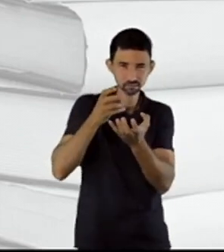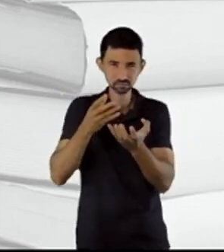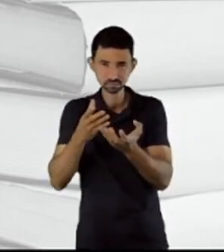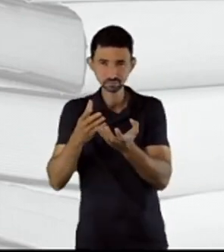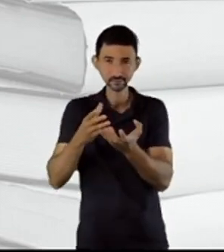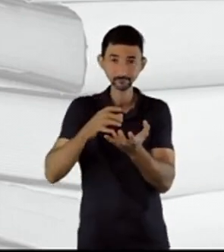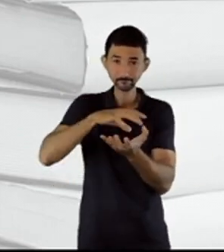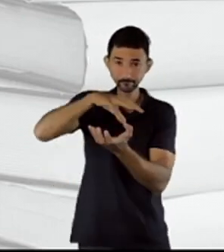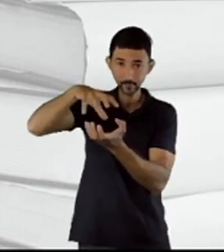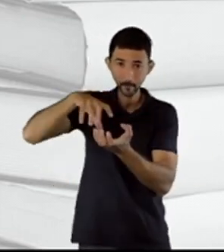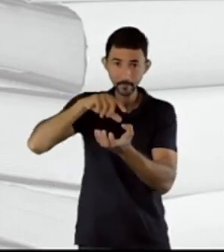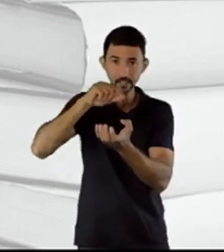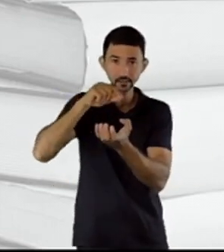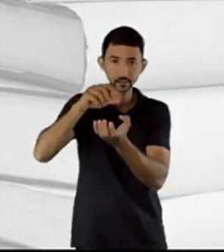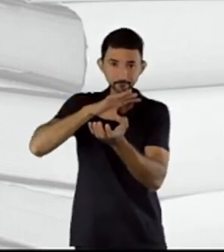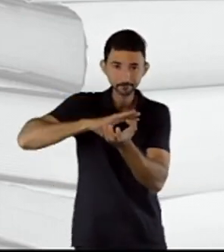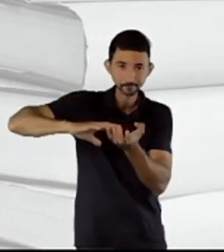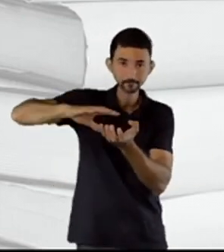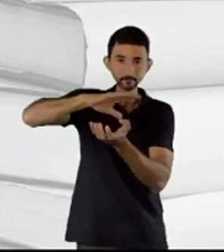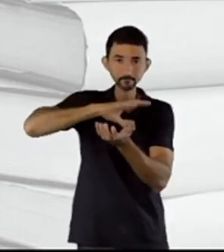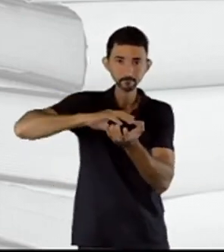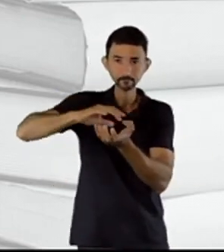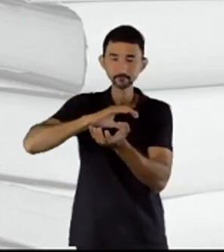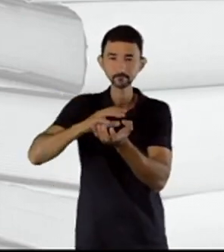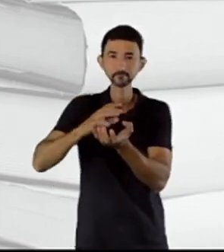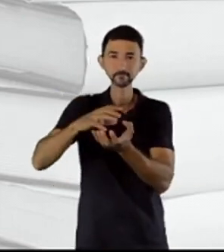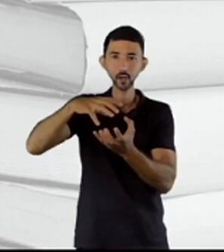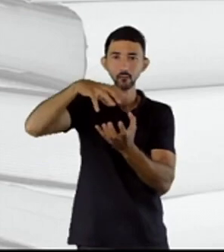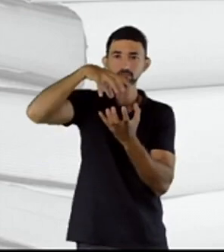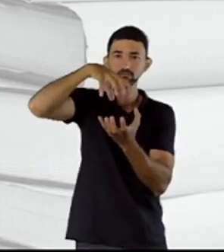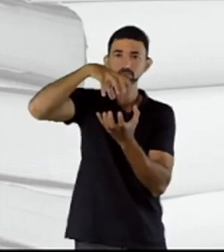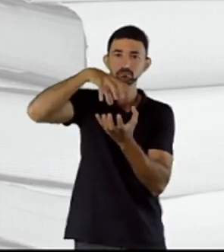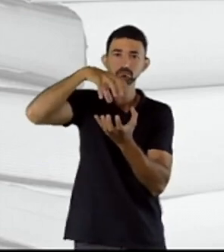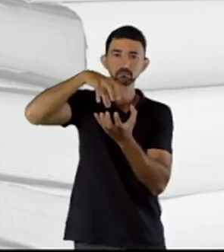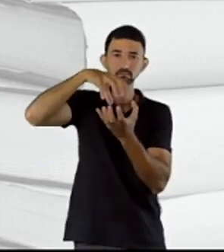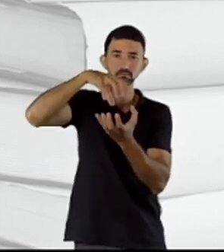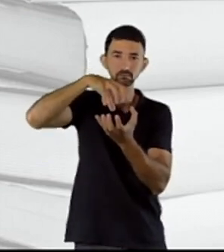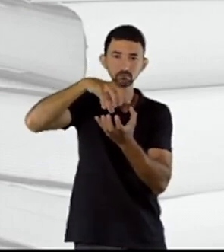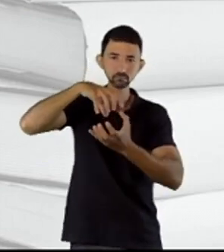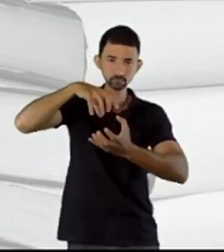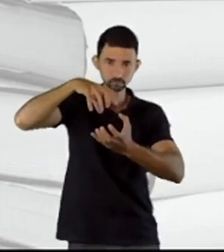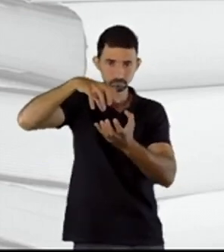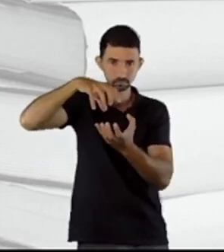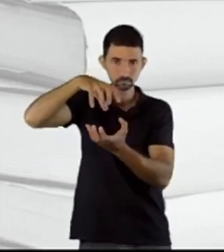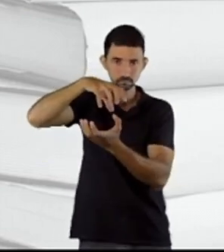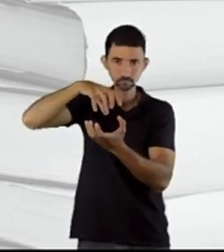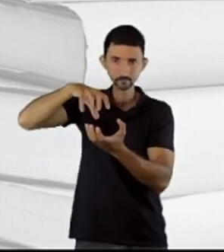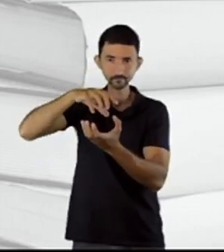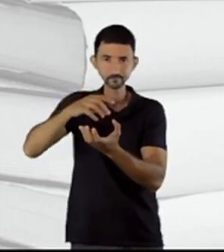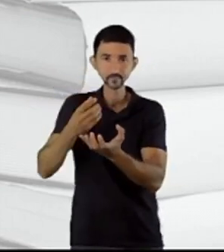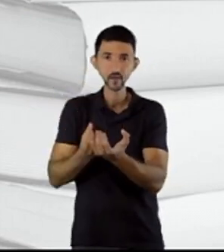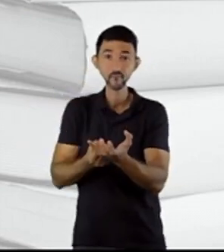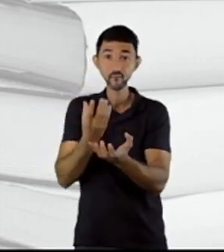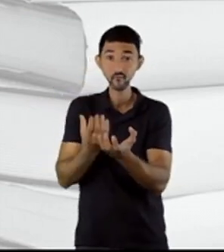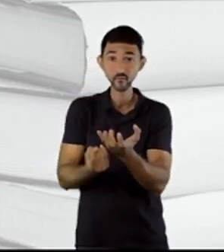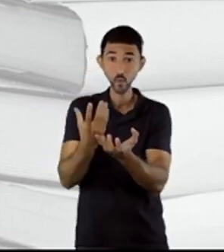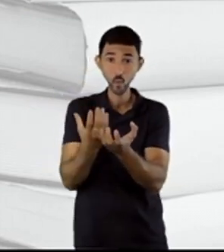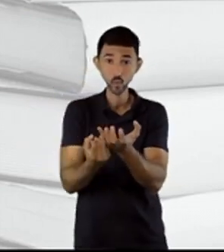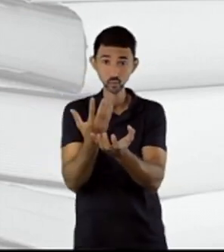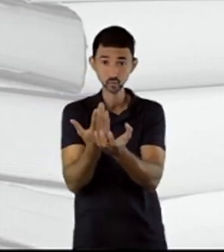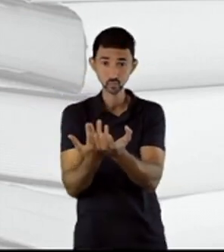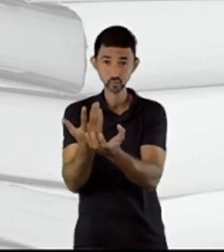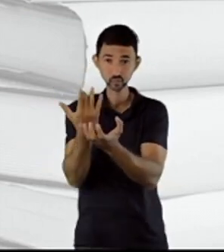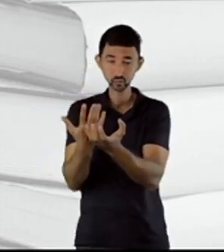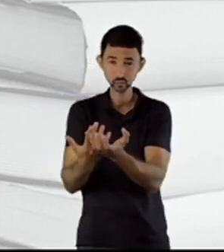era basicamente uma bola, né? Uma esfera de incandescente, né?